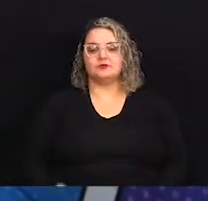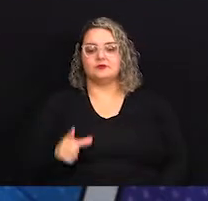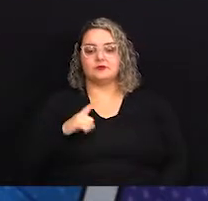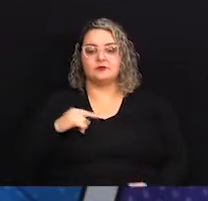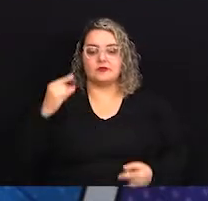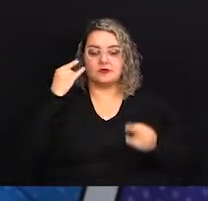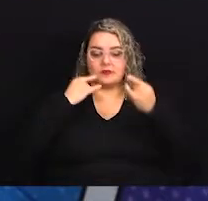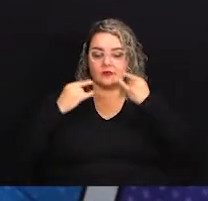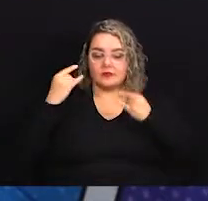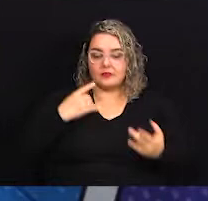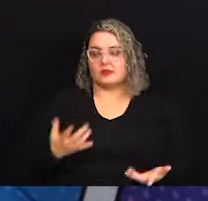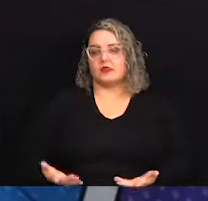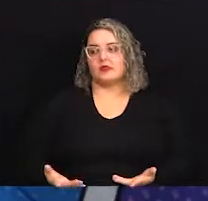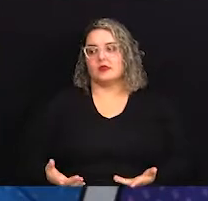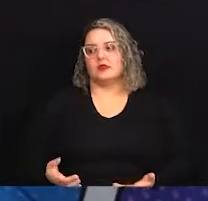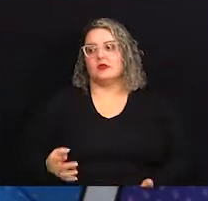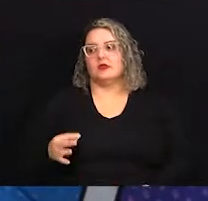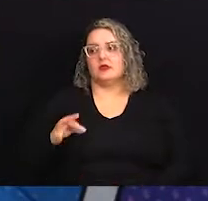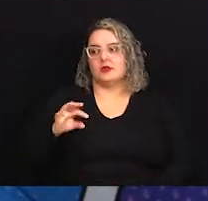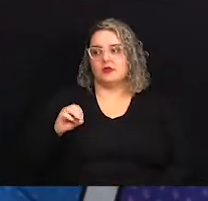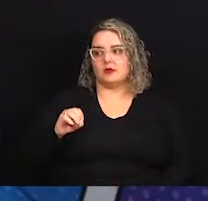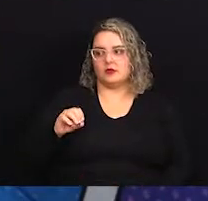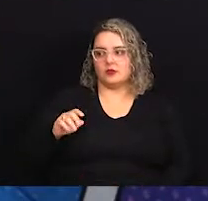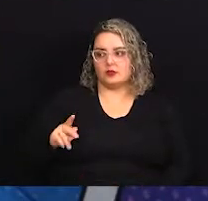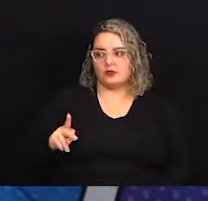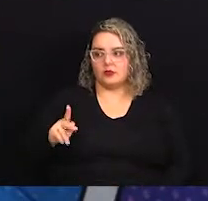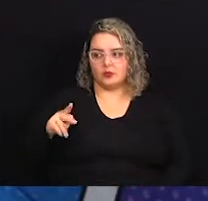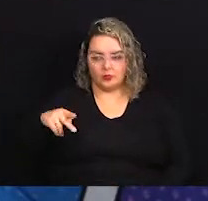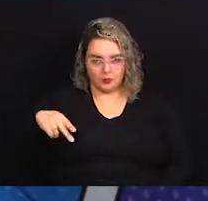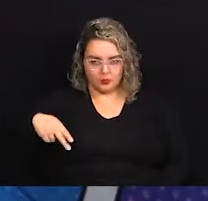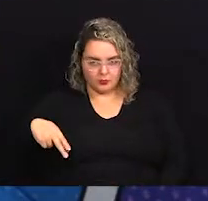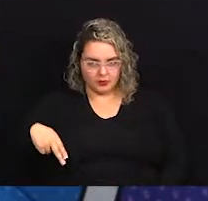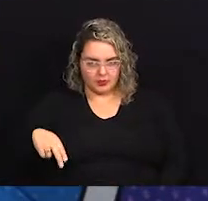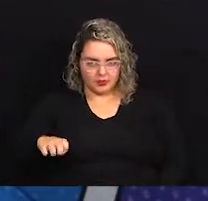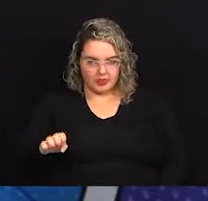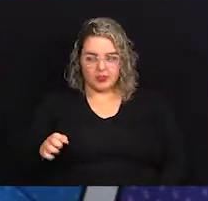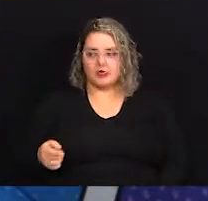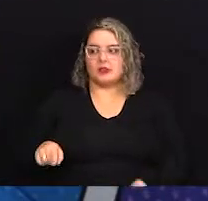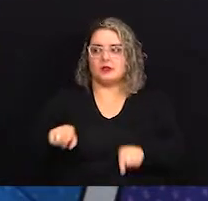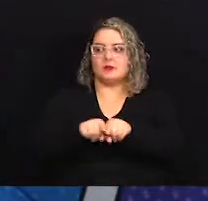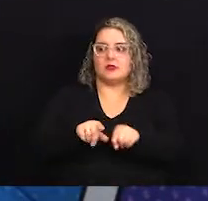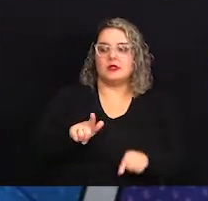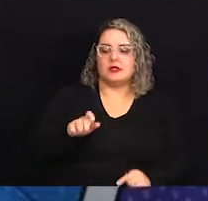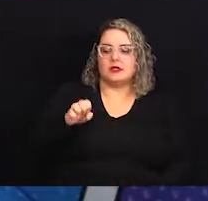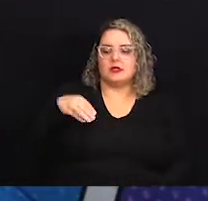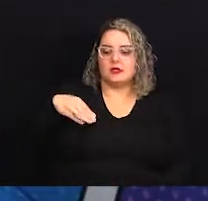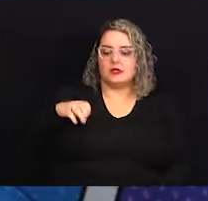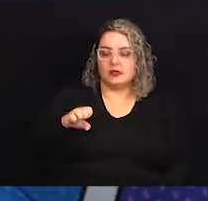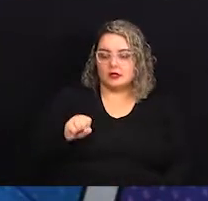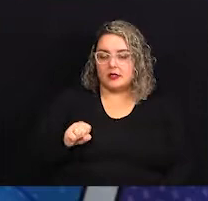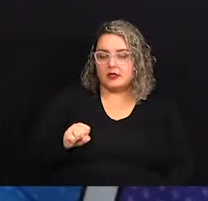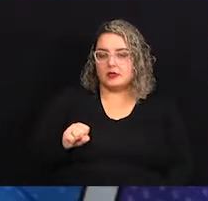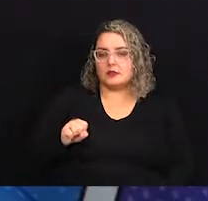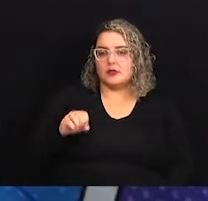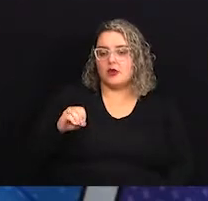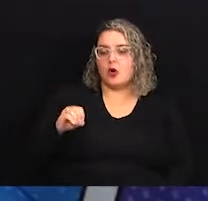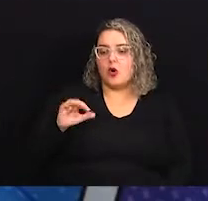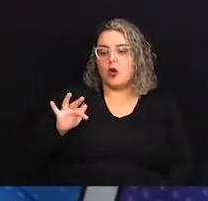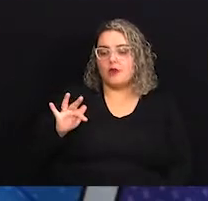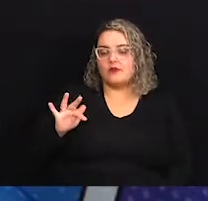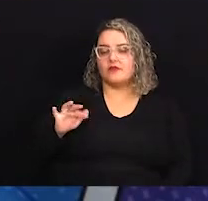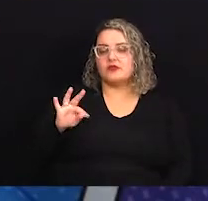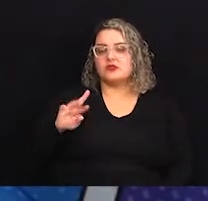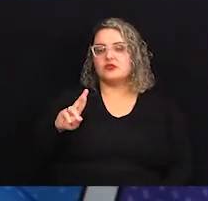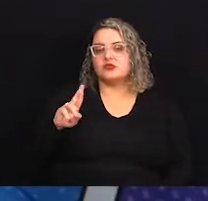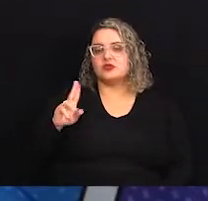tem inspirações tanto em Tolkien quanto no autor de Game of Thrones, né? E para